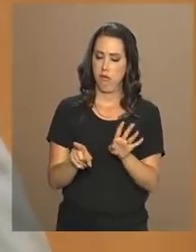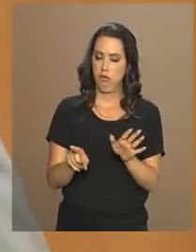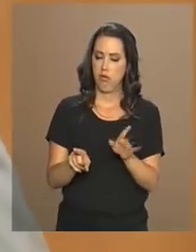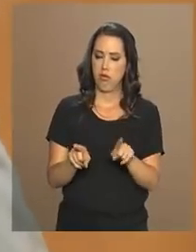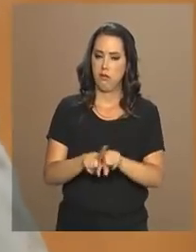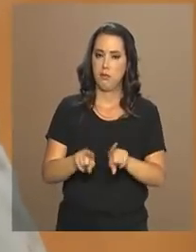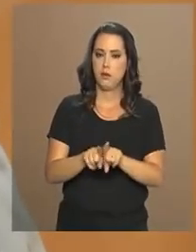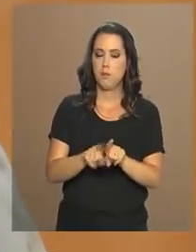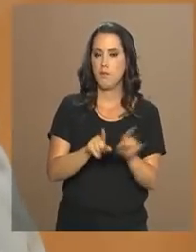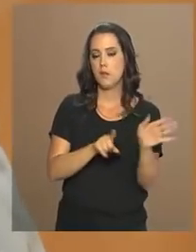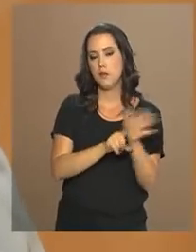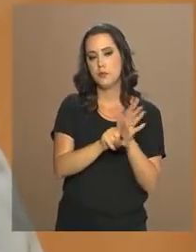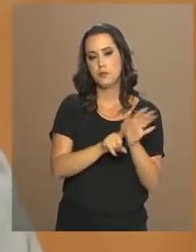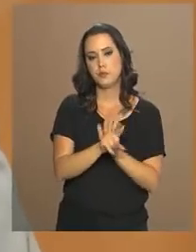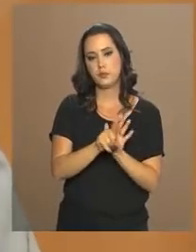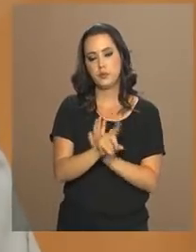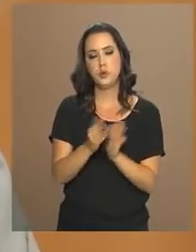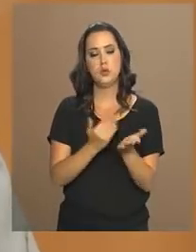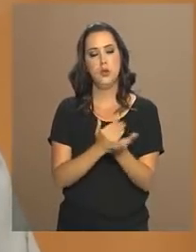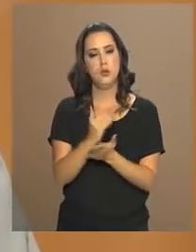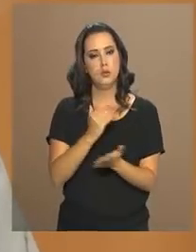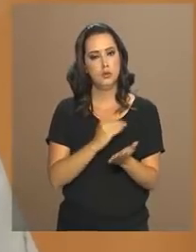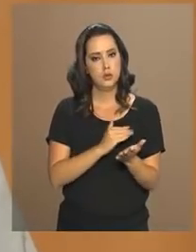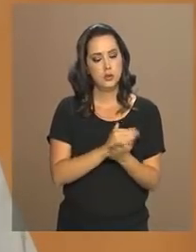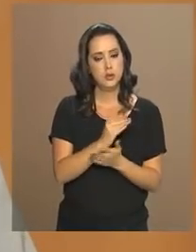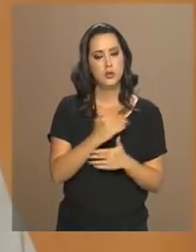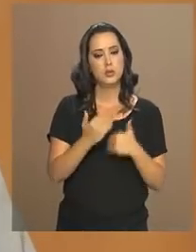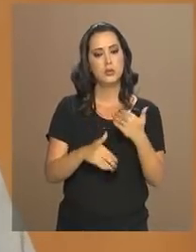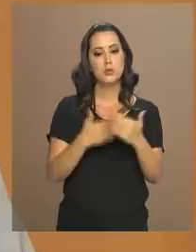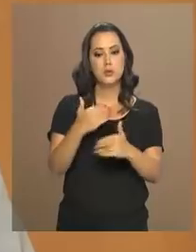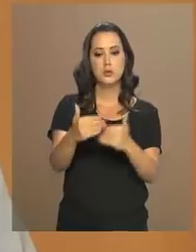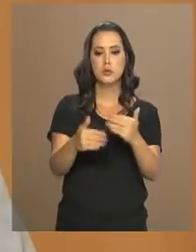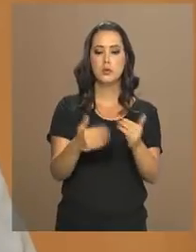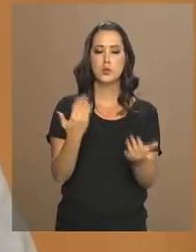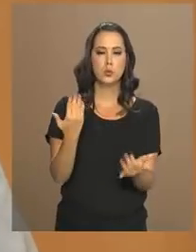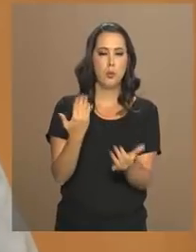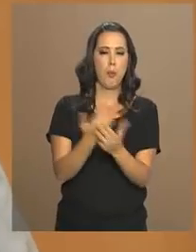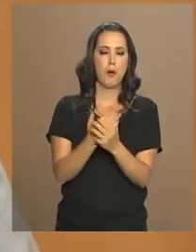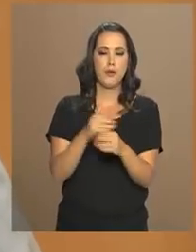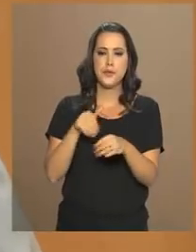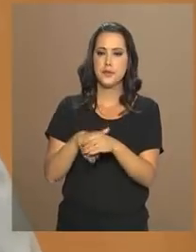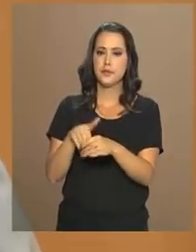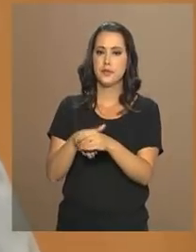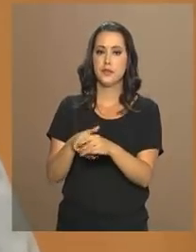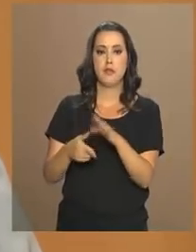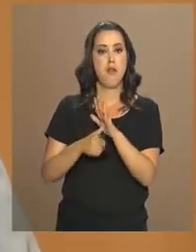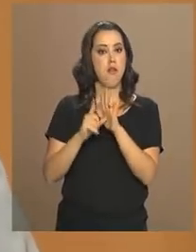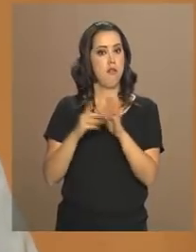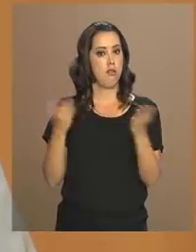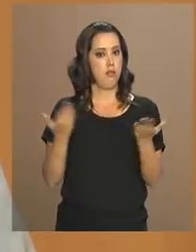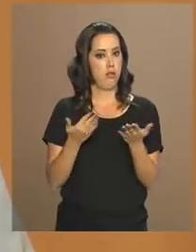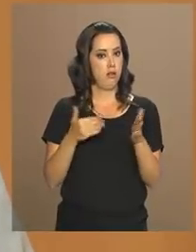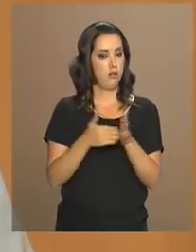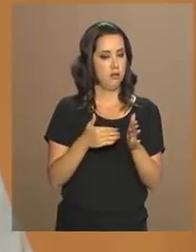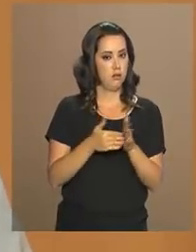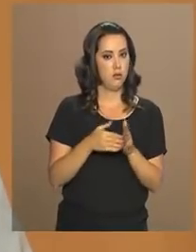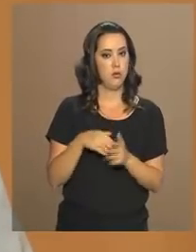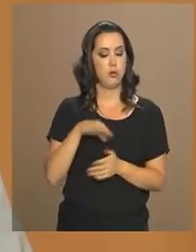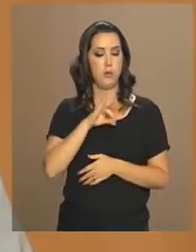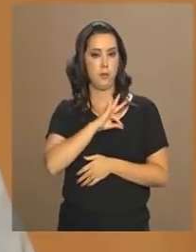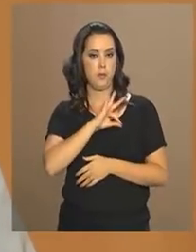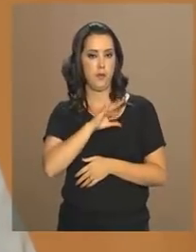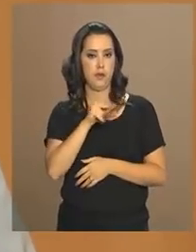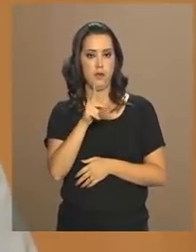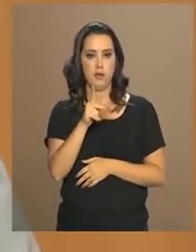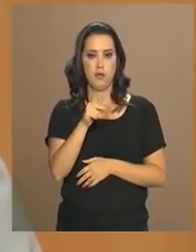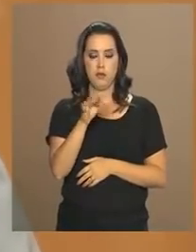investigações, desde o início do processo eleitoral, alguns meses até o presente, a Polícia Federal